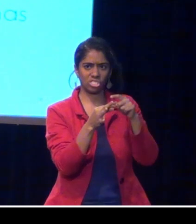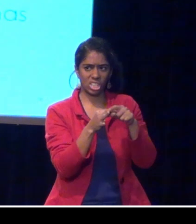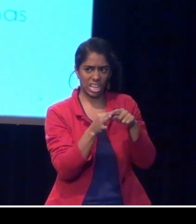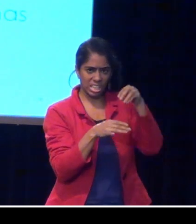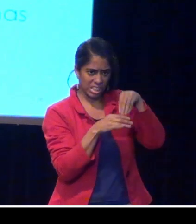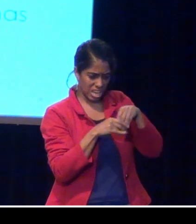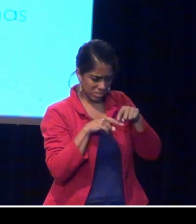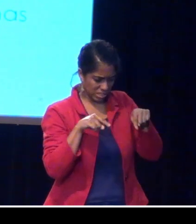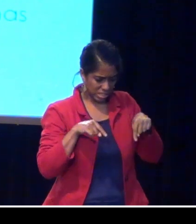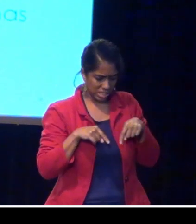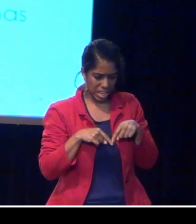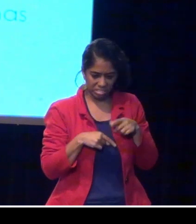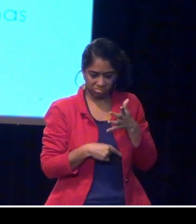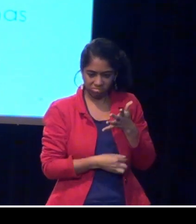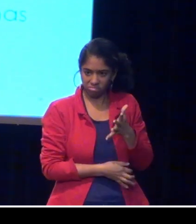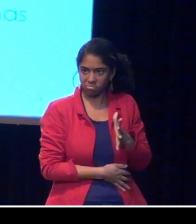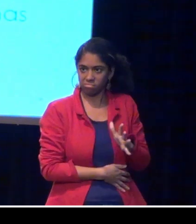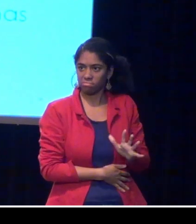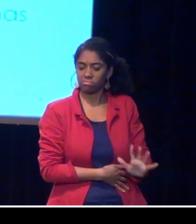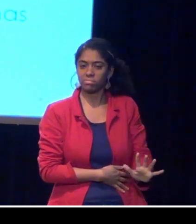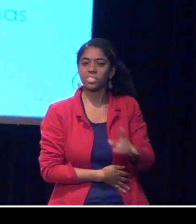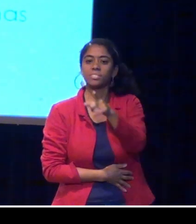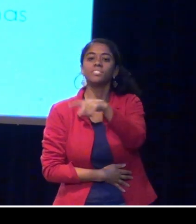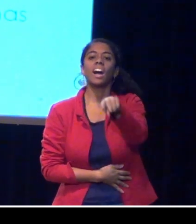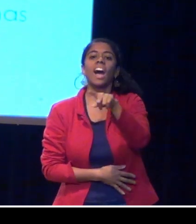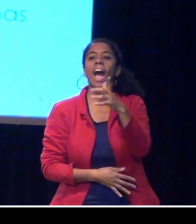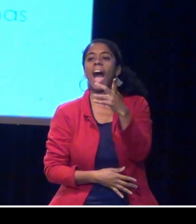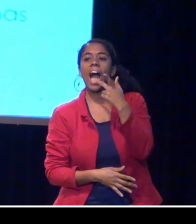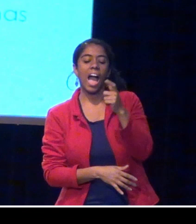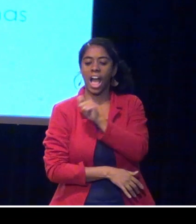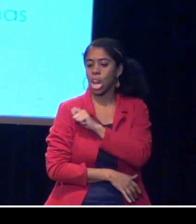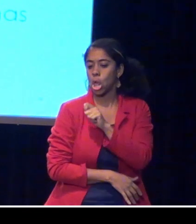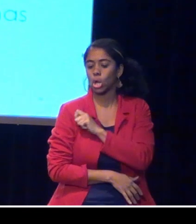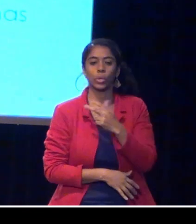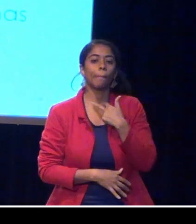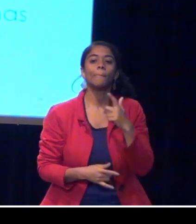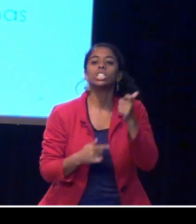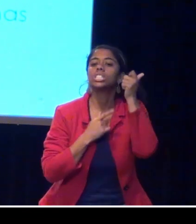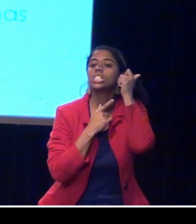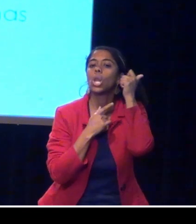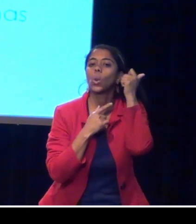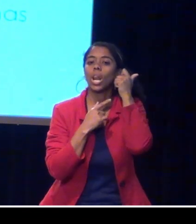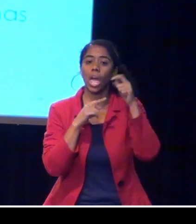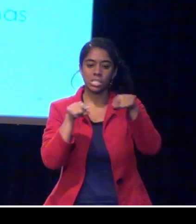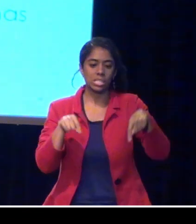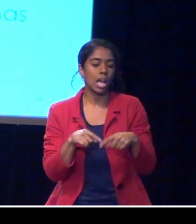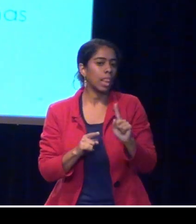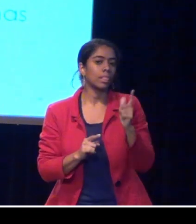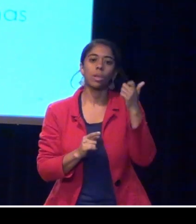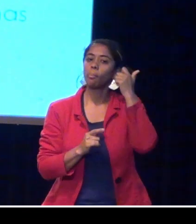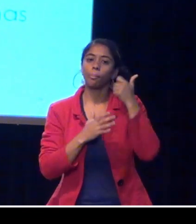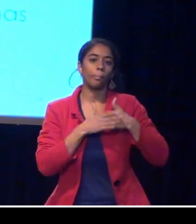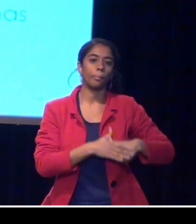sala. A gente não quer que o aluno traga o seu celular para a sala de aula e